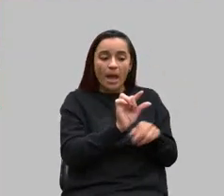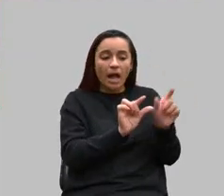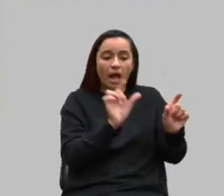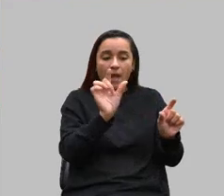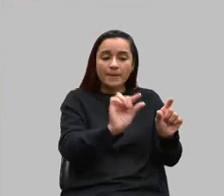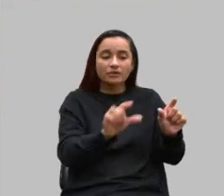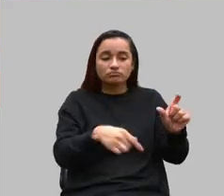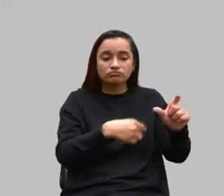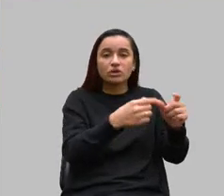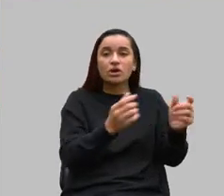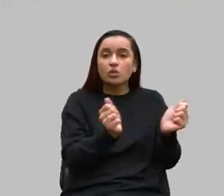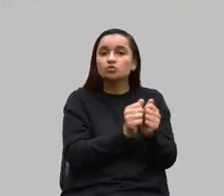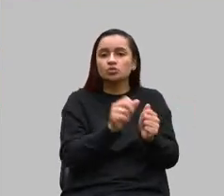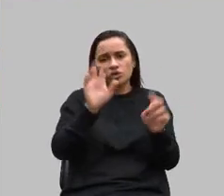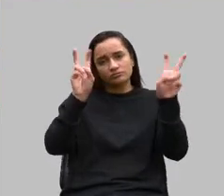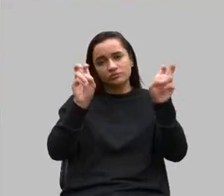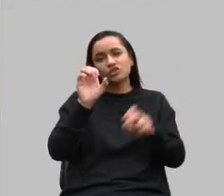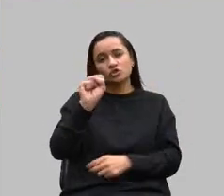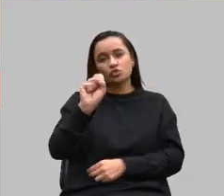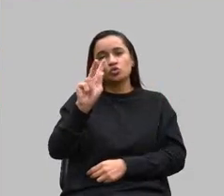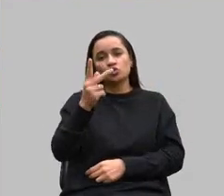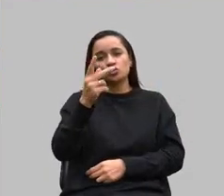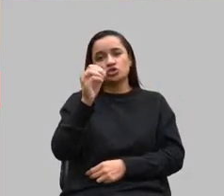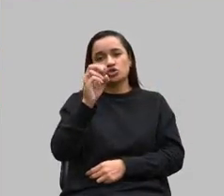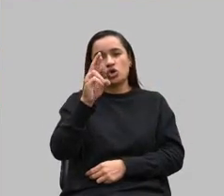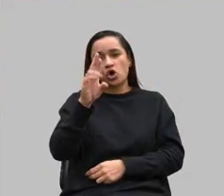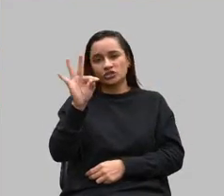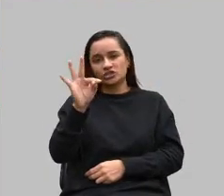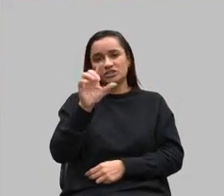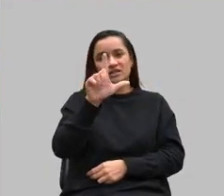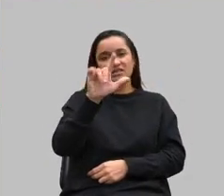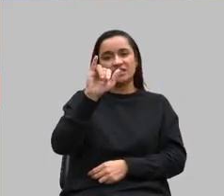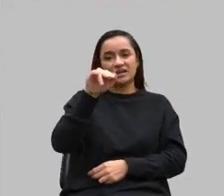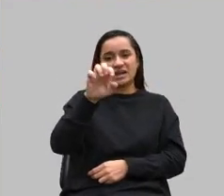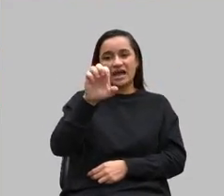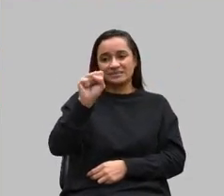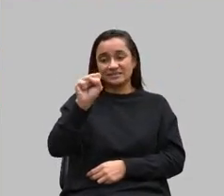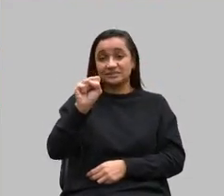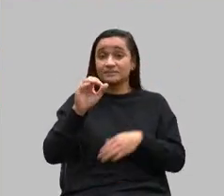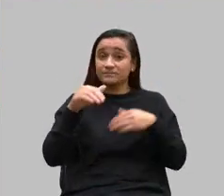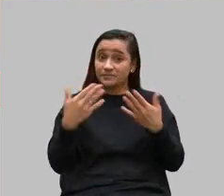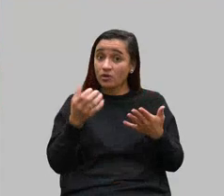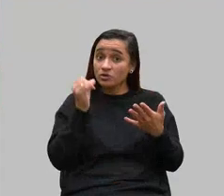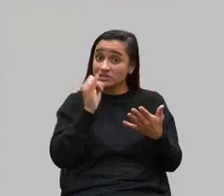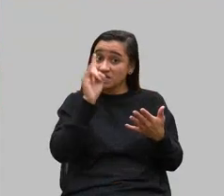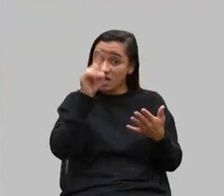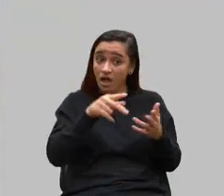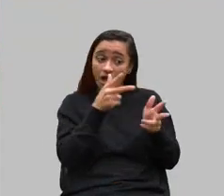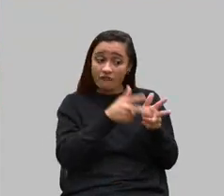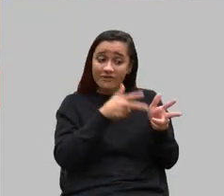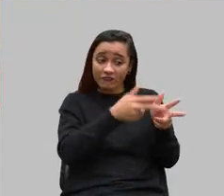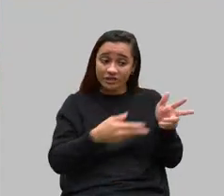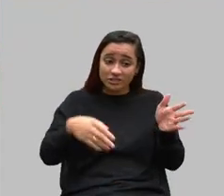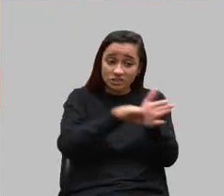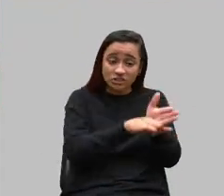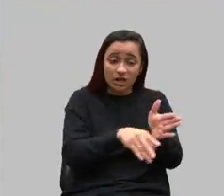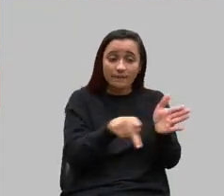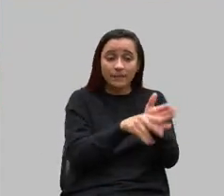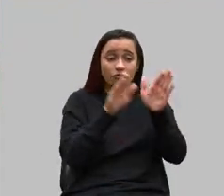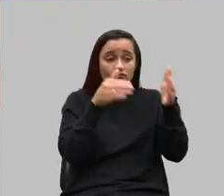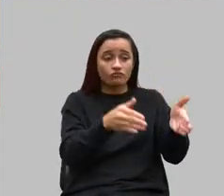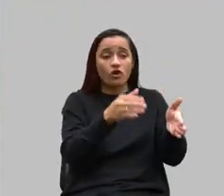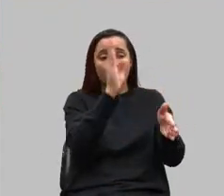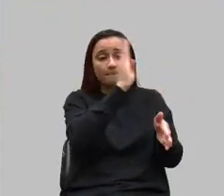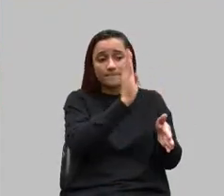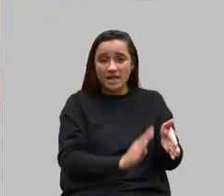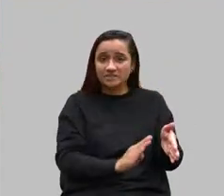short Lines então se a ferrovia é para chegar ao brasileiro se é para chegar lá em Sarzedo se lá